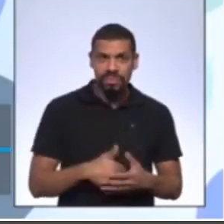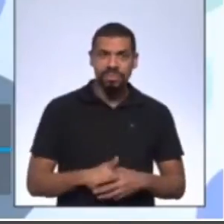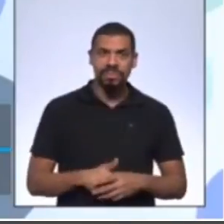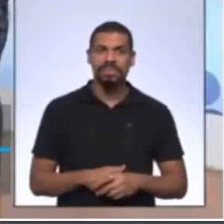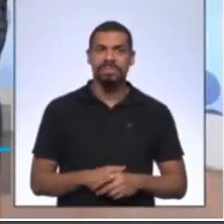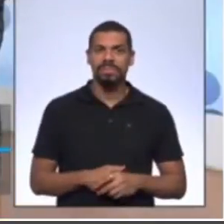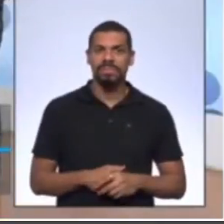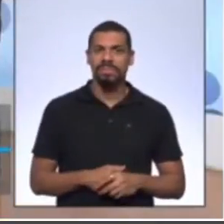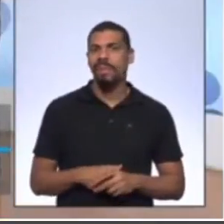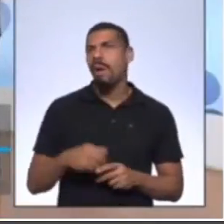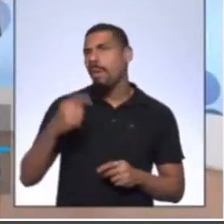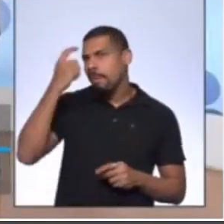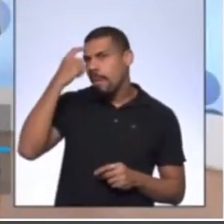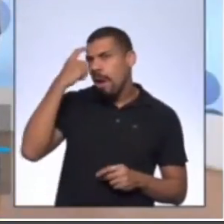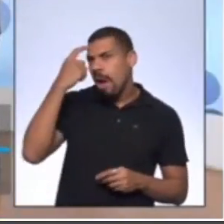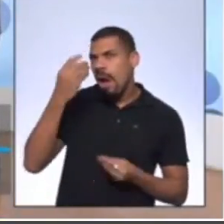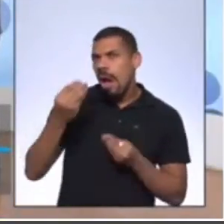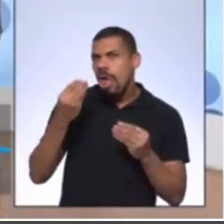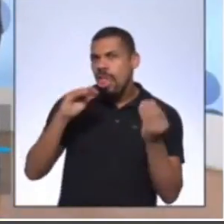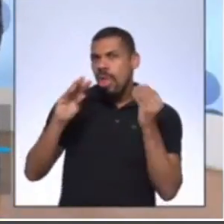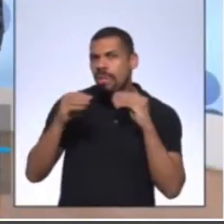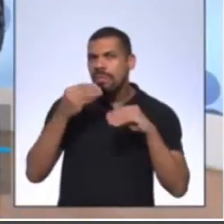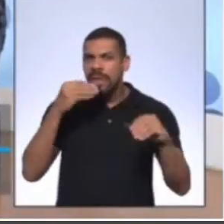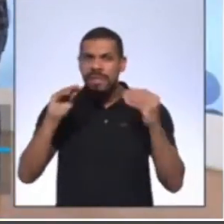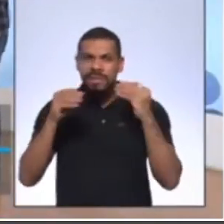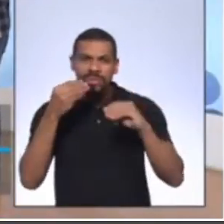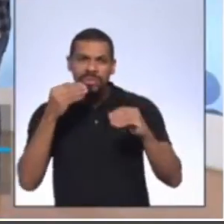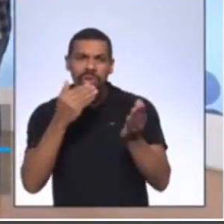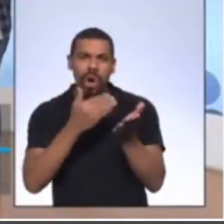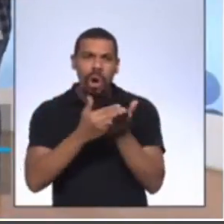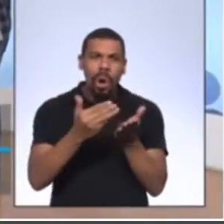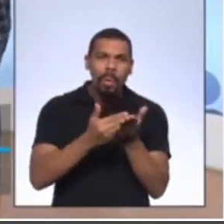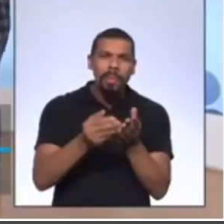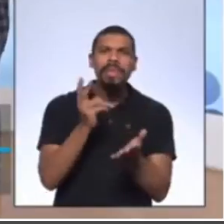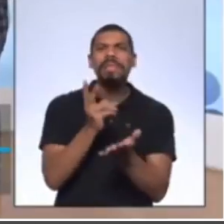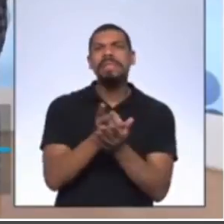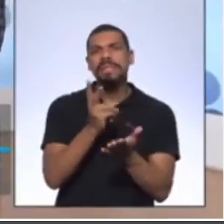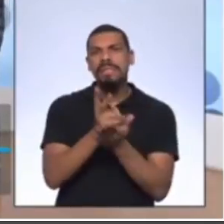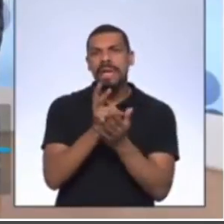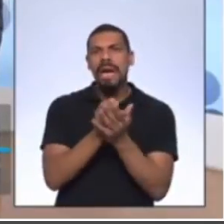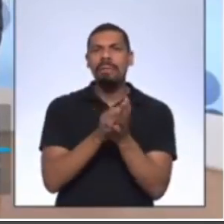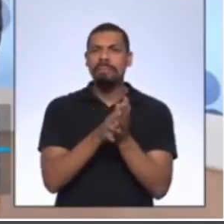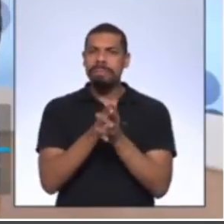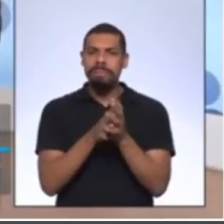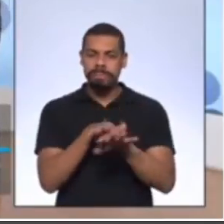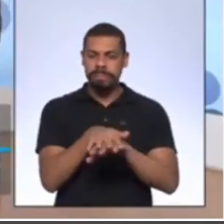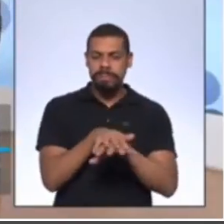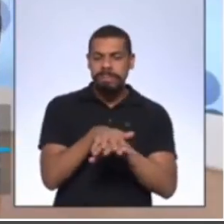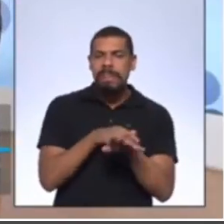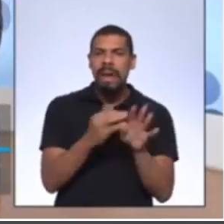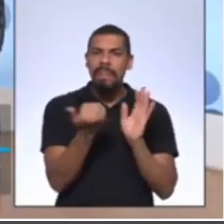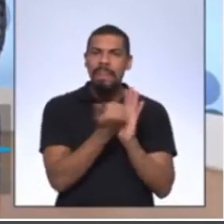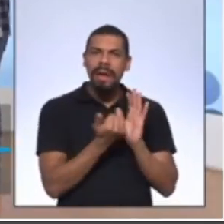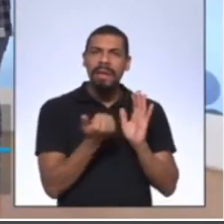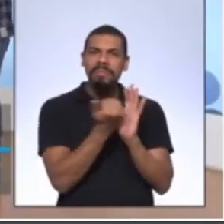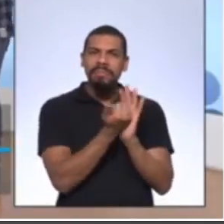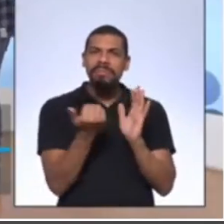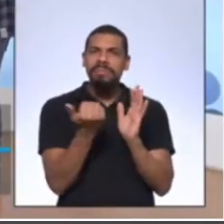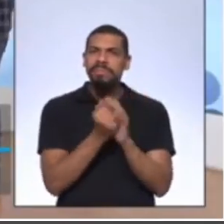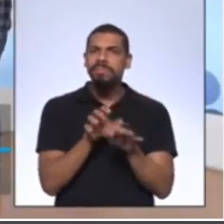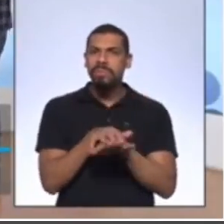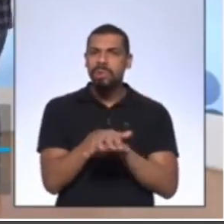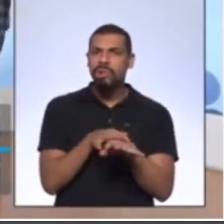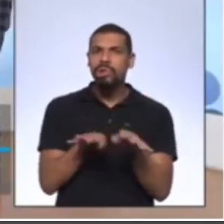acontece a gente observar na televisão sempre lá né no comercial da televisão aparece lá a marca do sabão em pó a